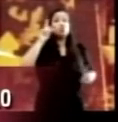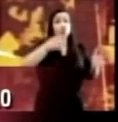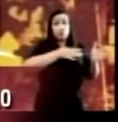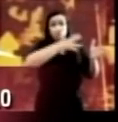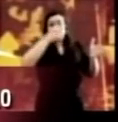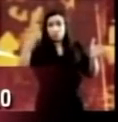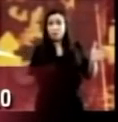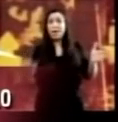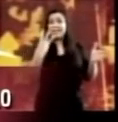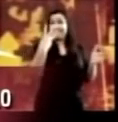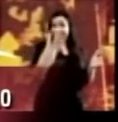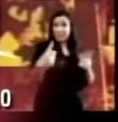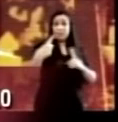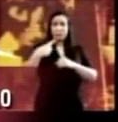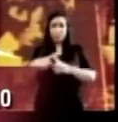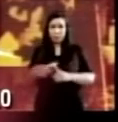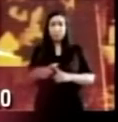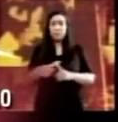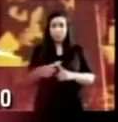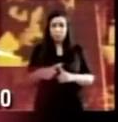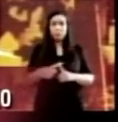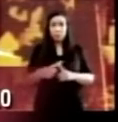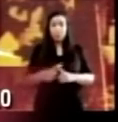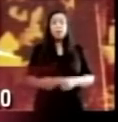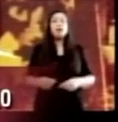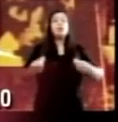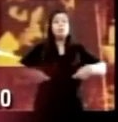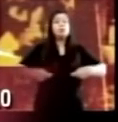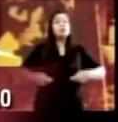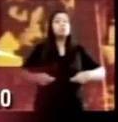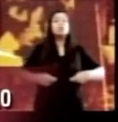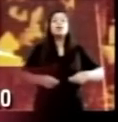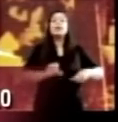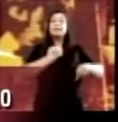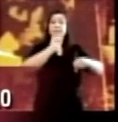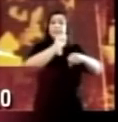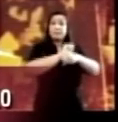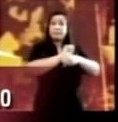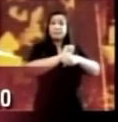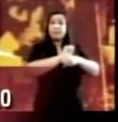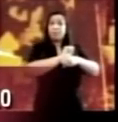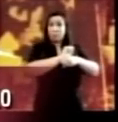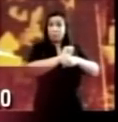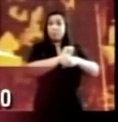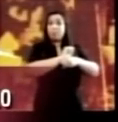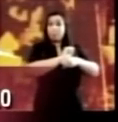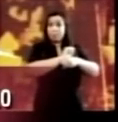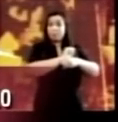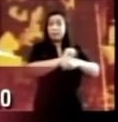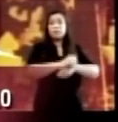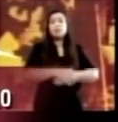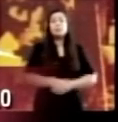dia e fazer a higienização entre um uso e outro, eles devem se manter isolados.